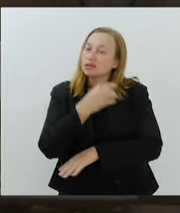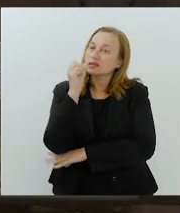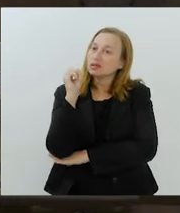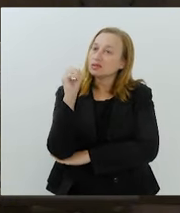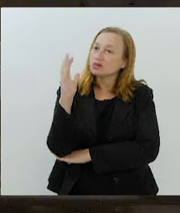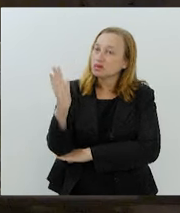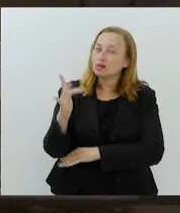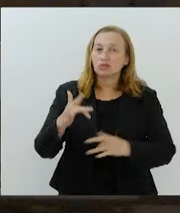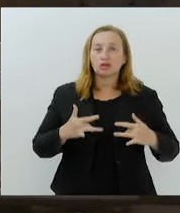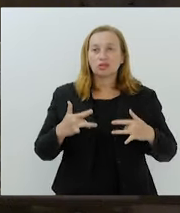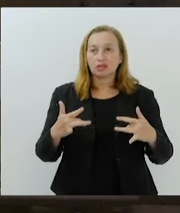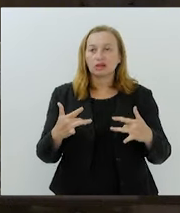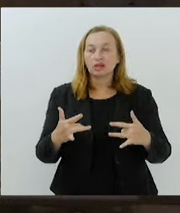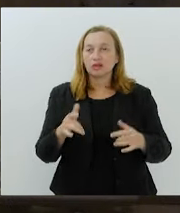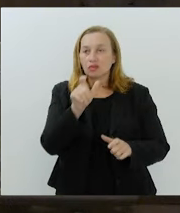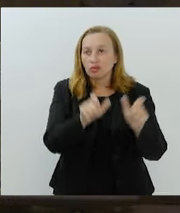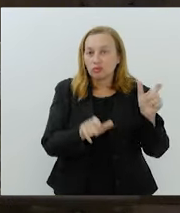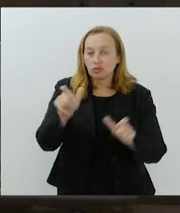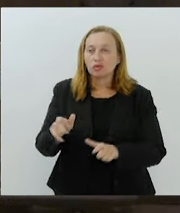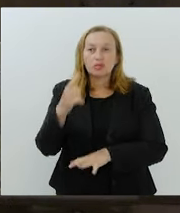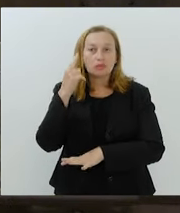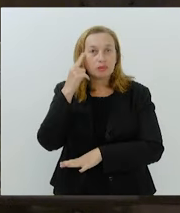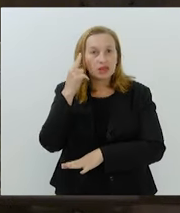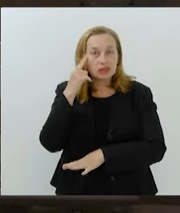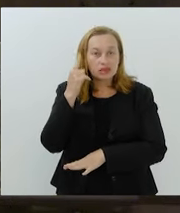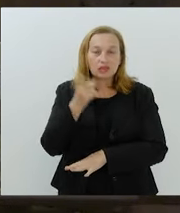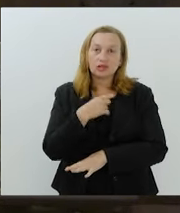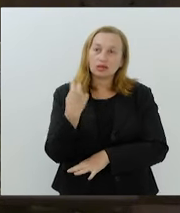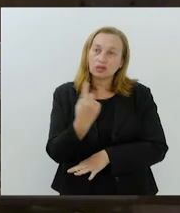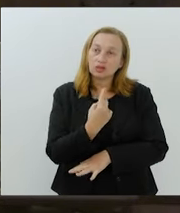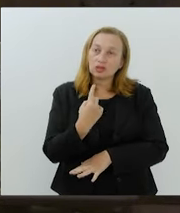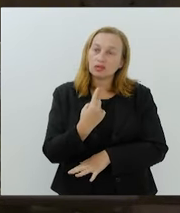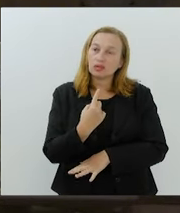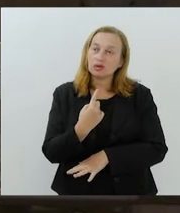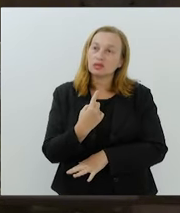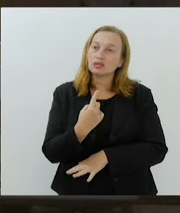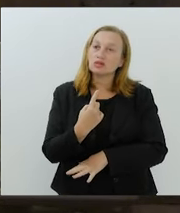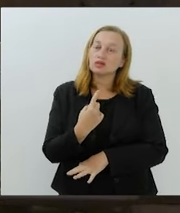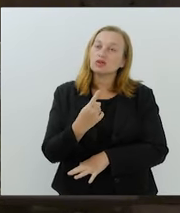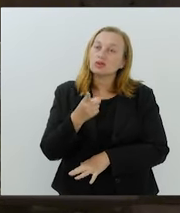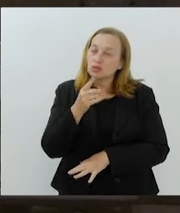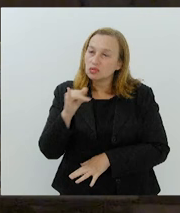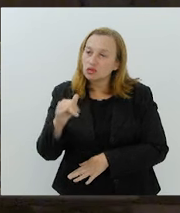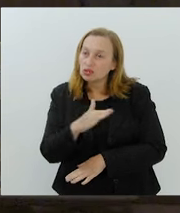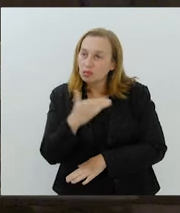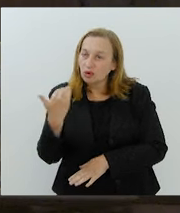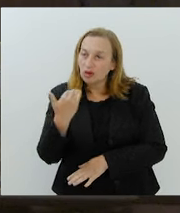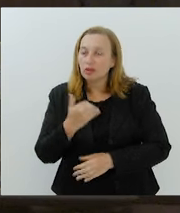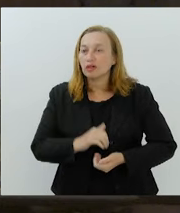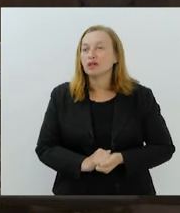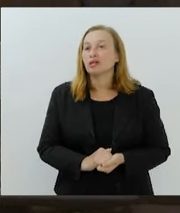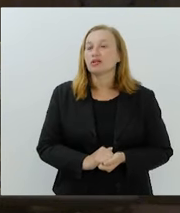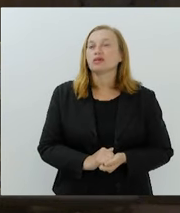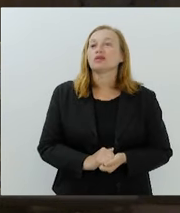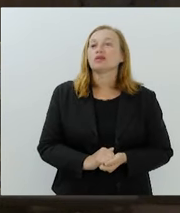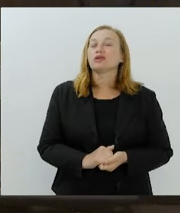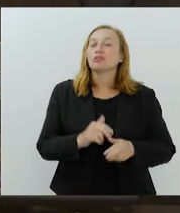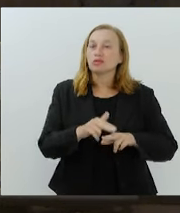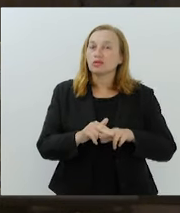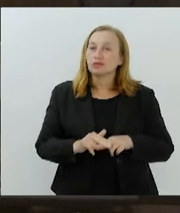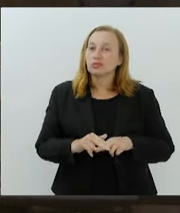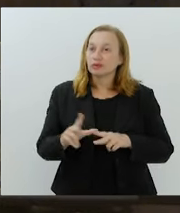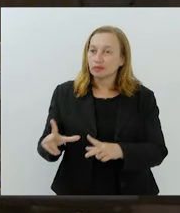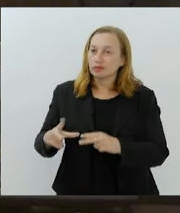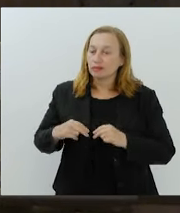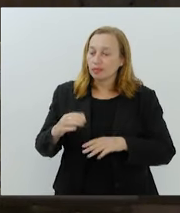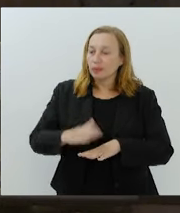solidária com as pessoas, pensando que nós estamos de passagem aqui nesse planeta Terra. Por isso tudo, você merece mais